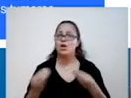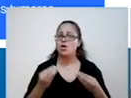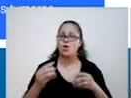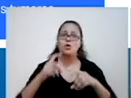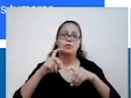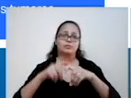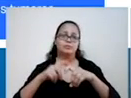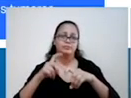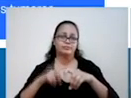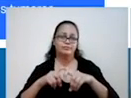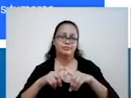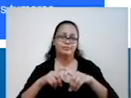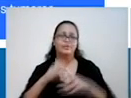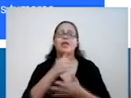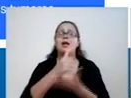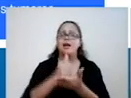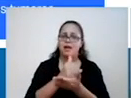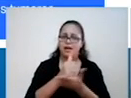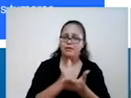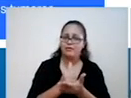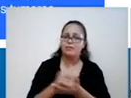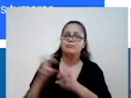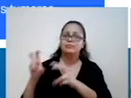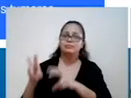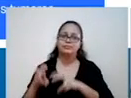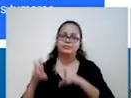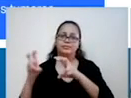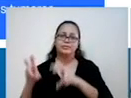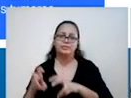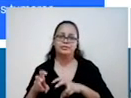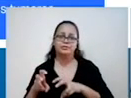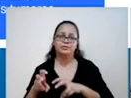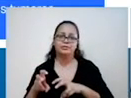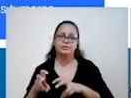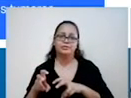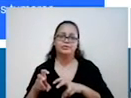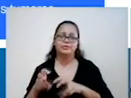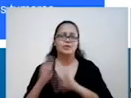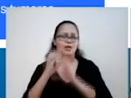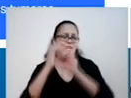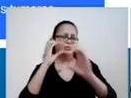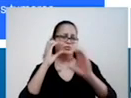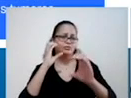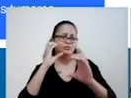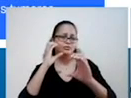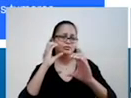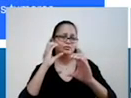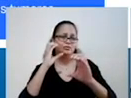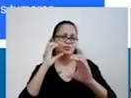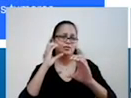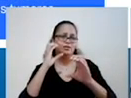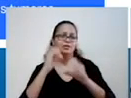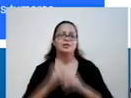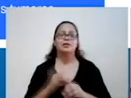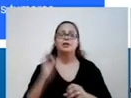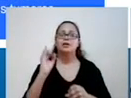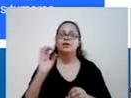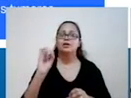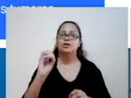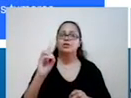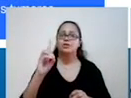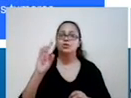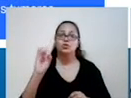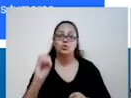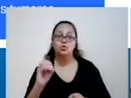farmácia, a agricultura, a engenharia, entre outras. O iodo 131 se emprega para avaliar,